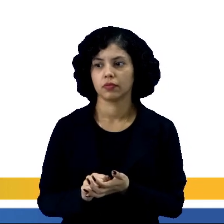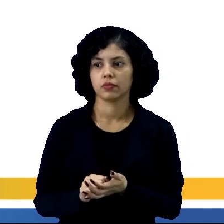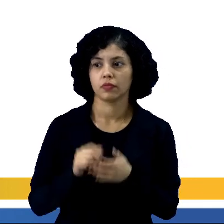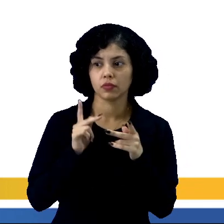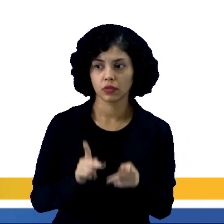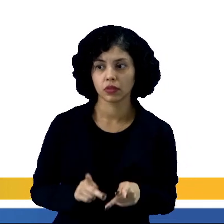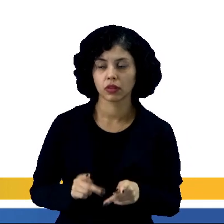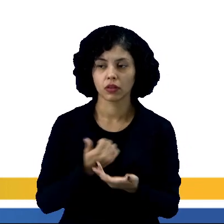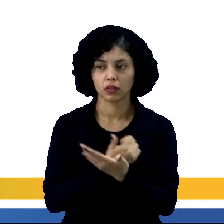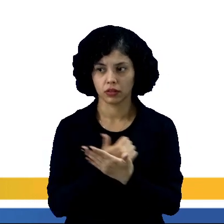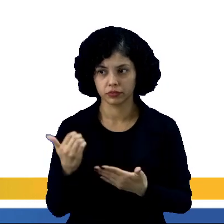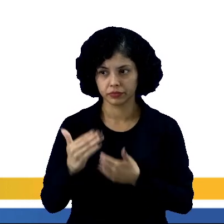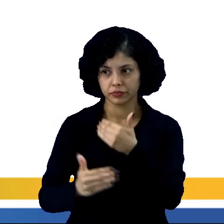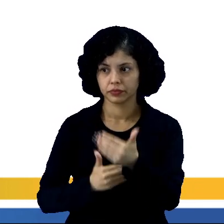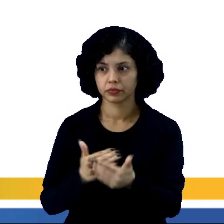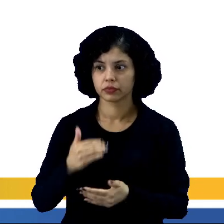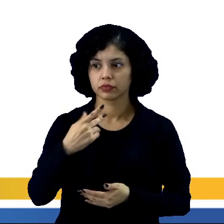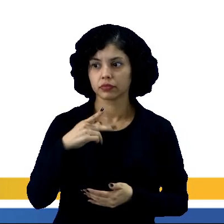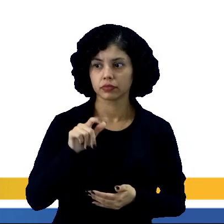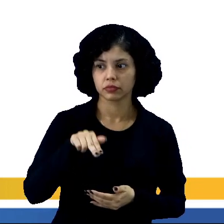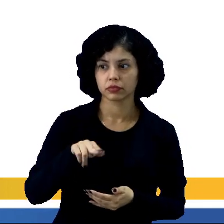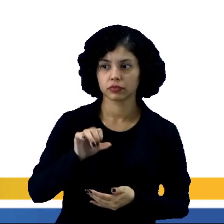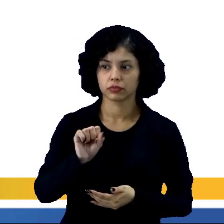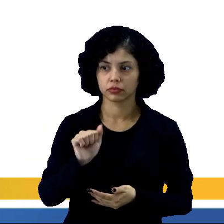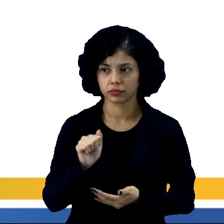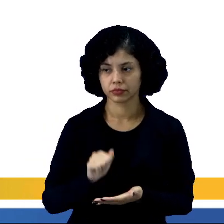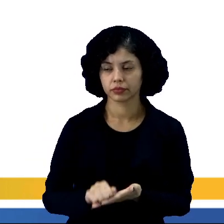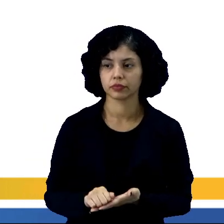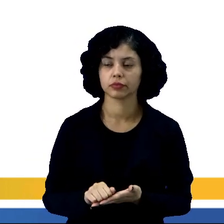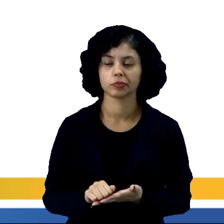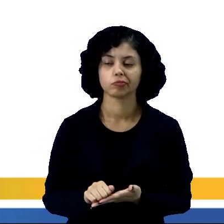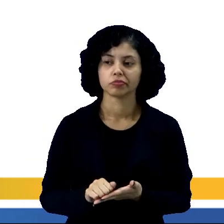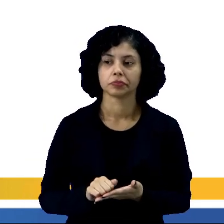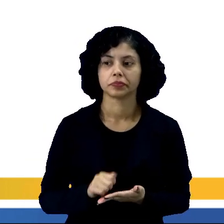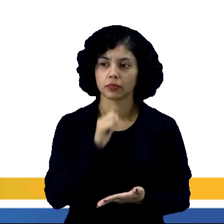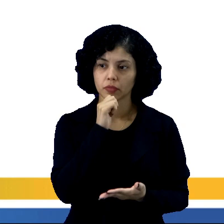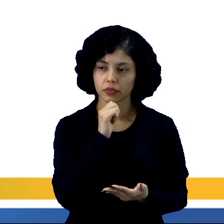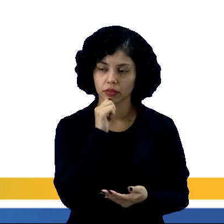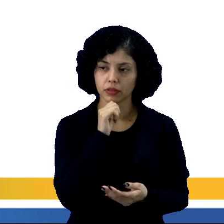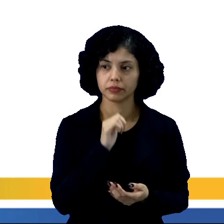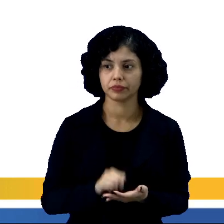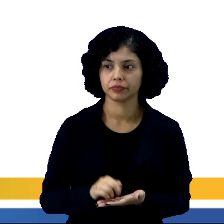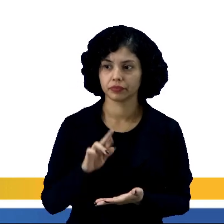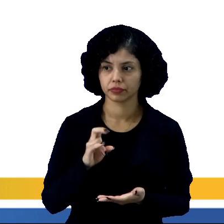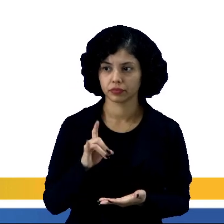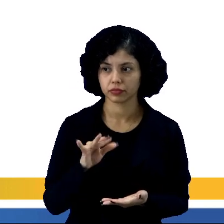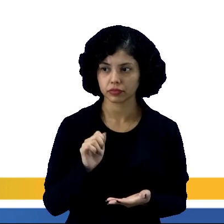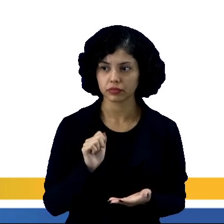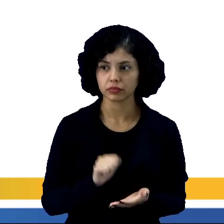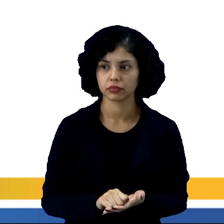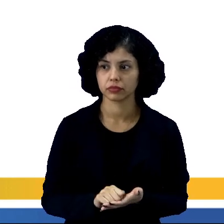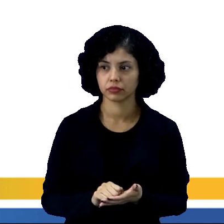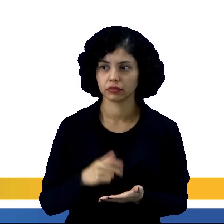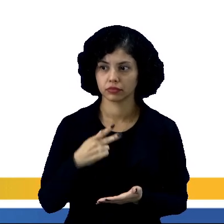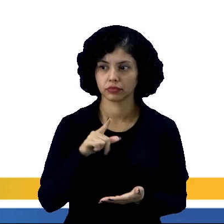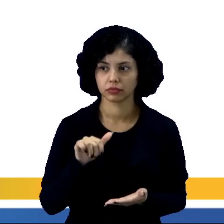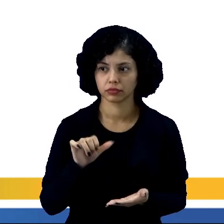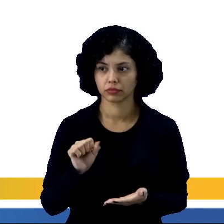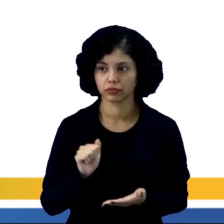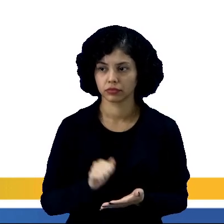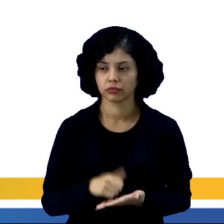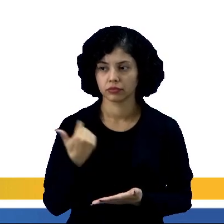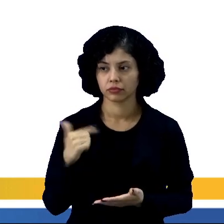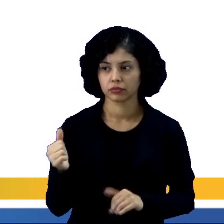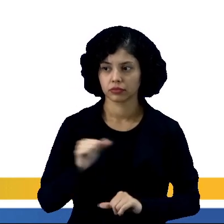o comportamento ao longo da ação, certo? São essas, modelada ou redonda. Aí nós temos as planas, tá?